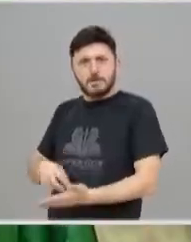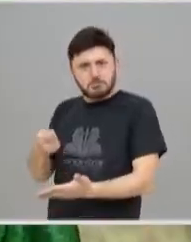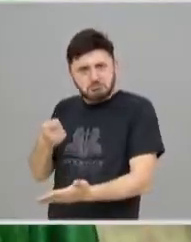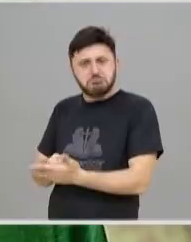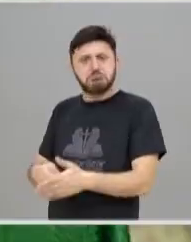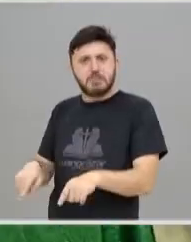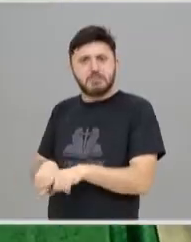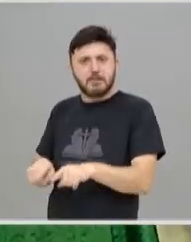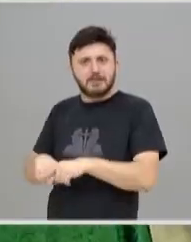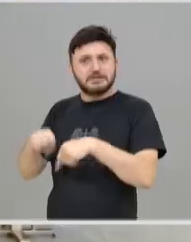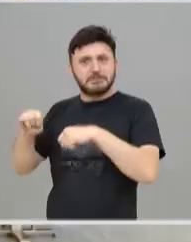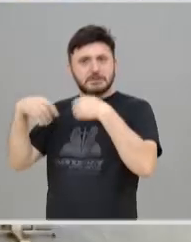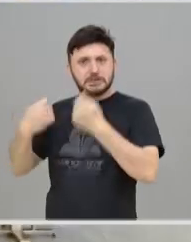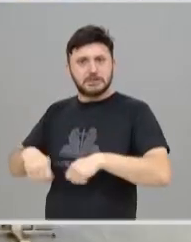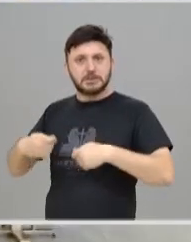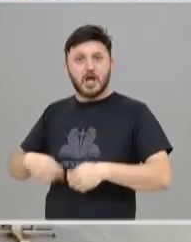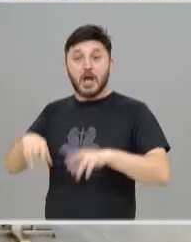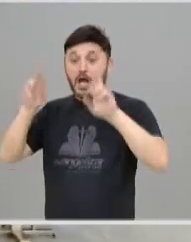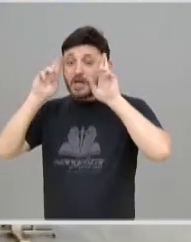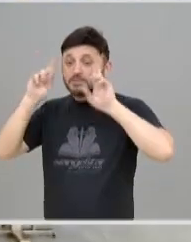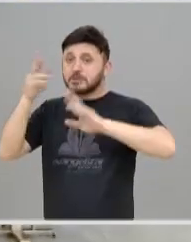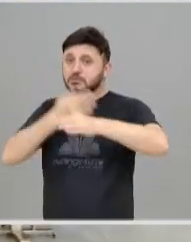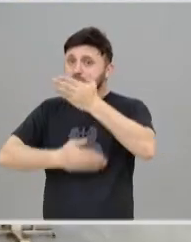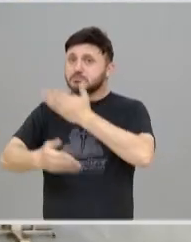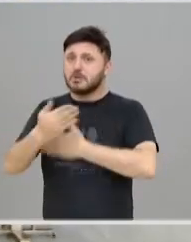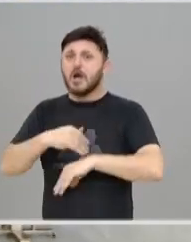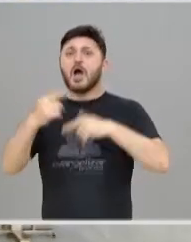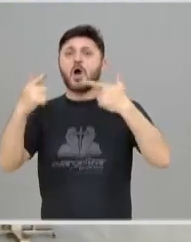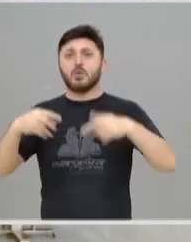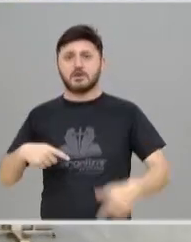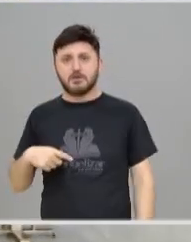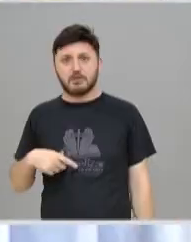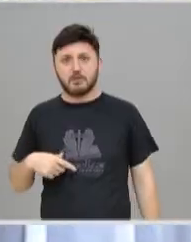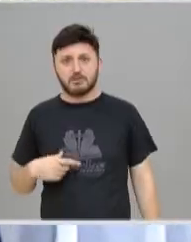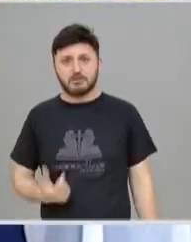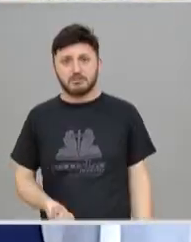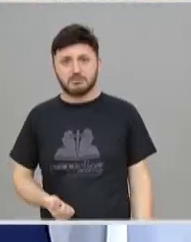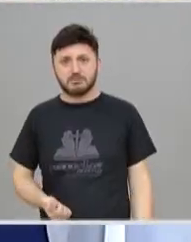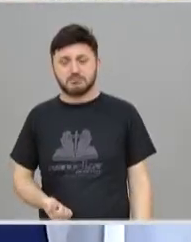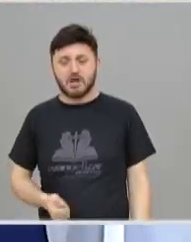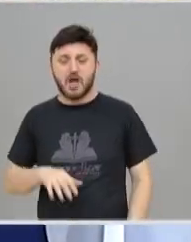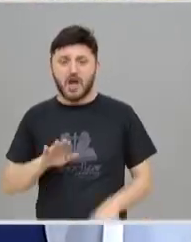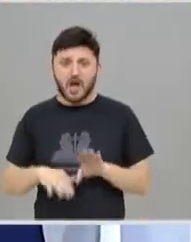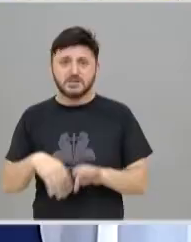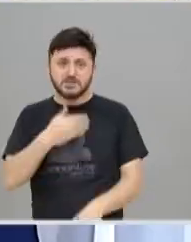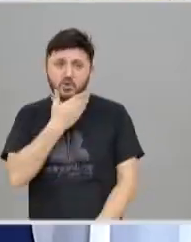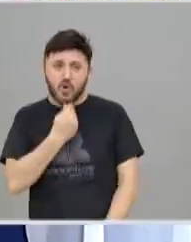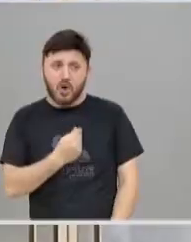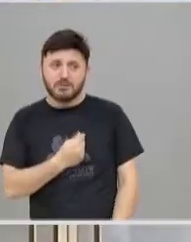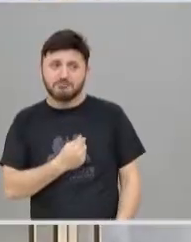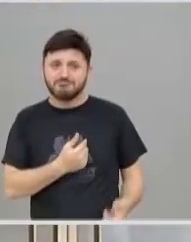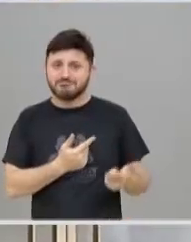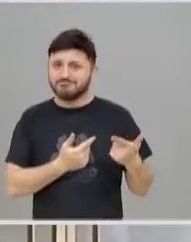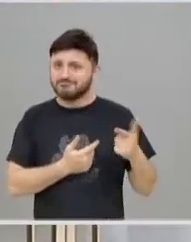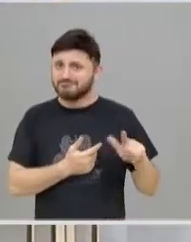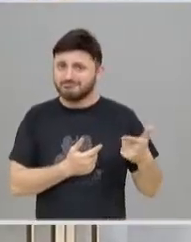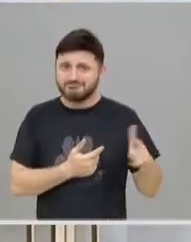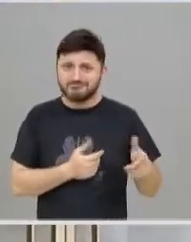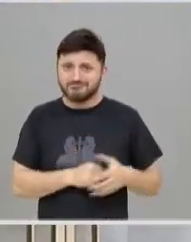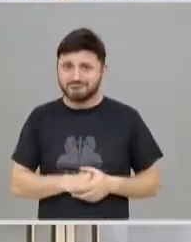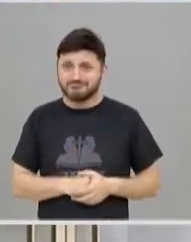Aonde está o respeito? Aonde está também as delicadezas com o pai e com o